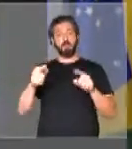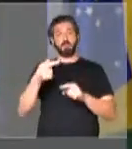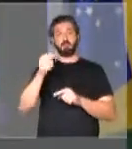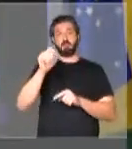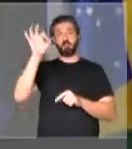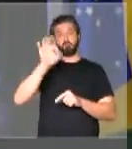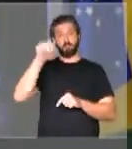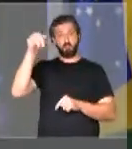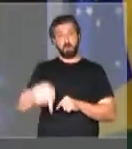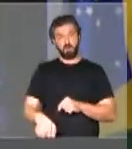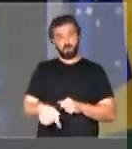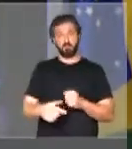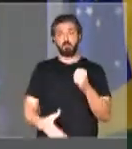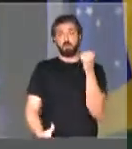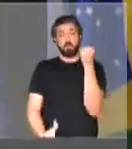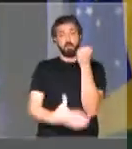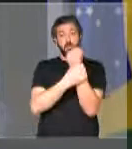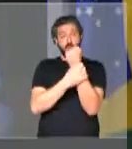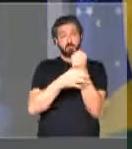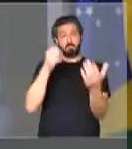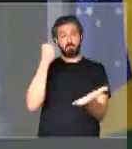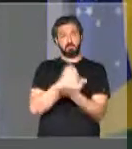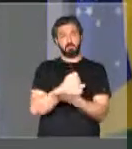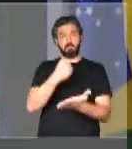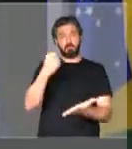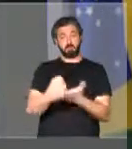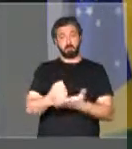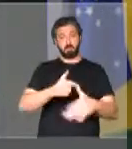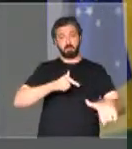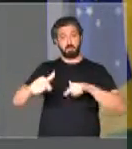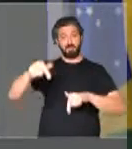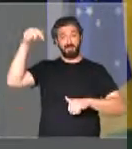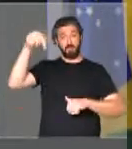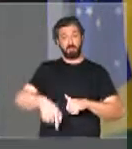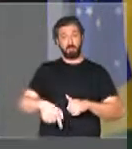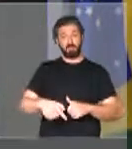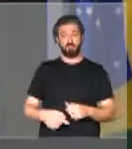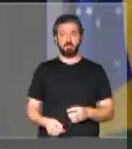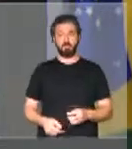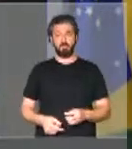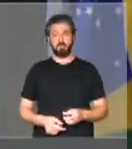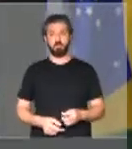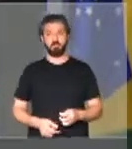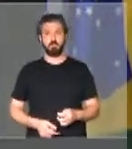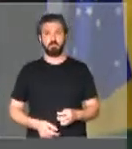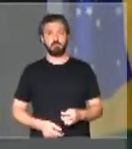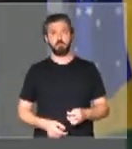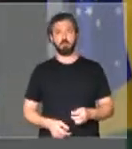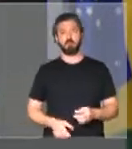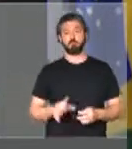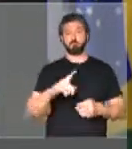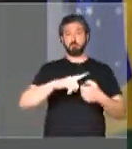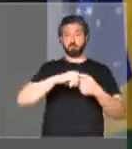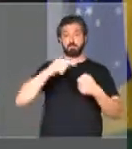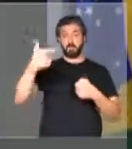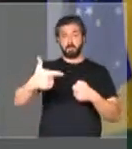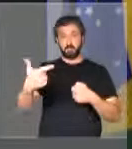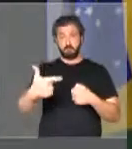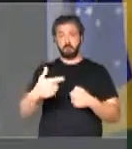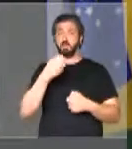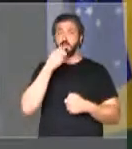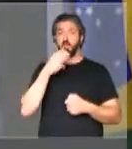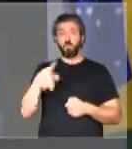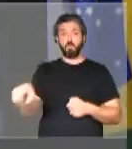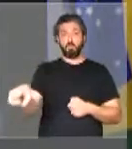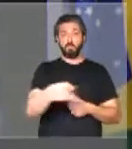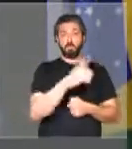estrangeiros, ou seja, estamos garantindo emprego para o nosso povo. Já no artigo 2º, seria